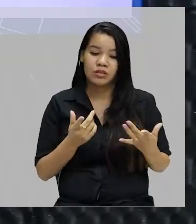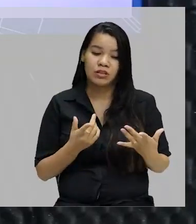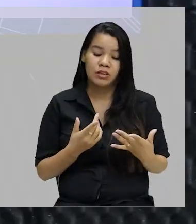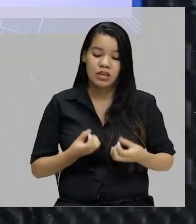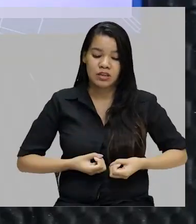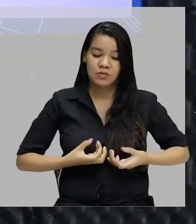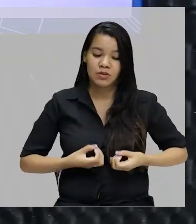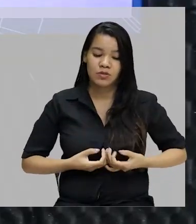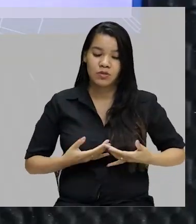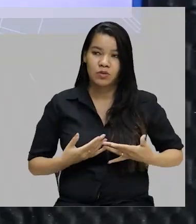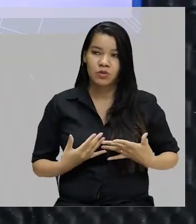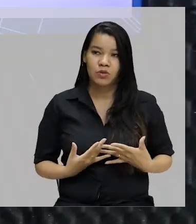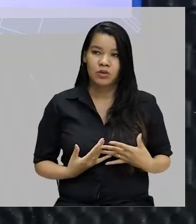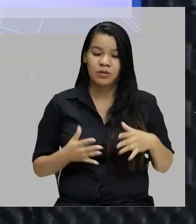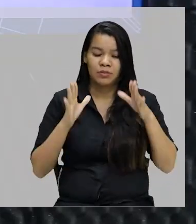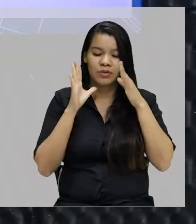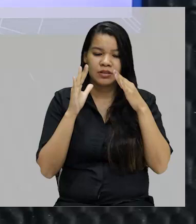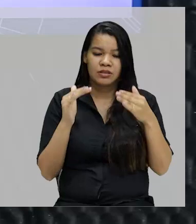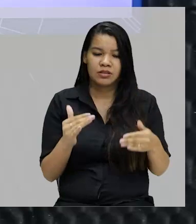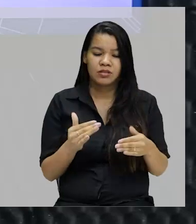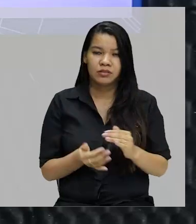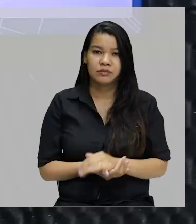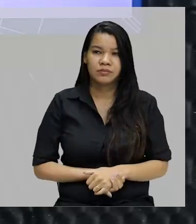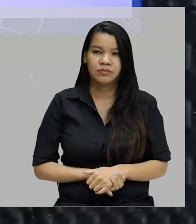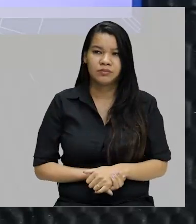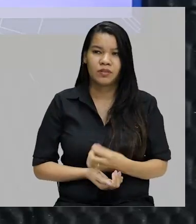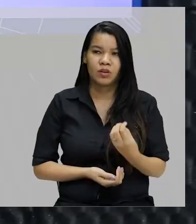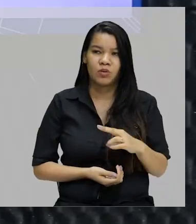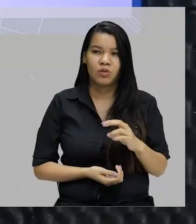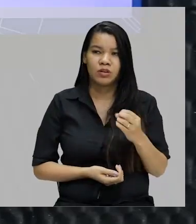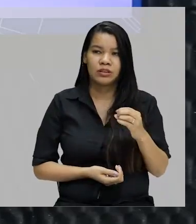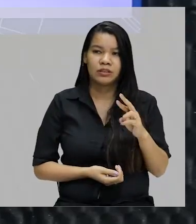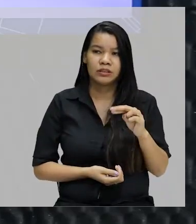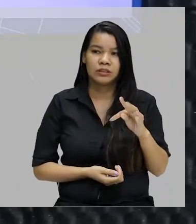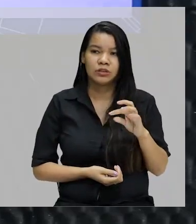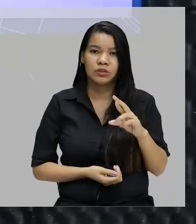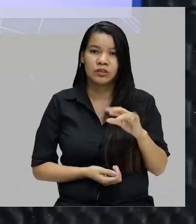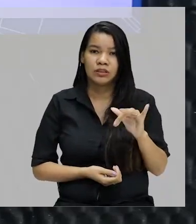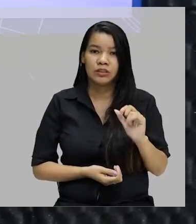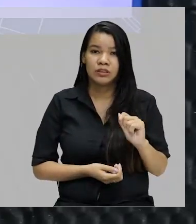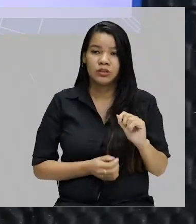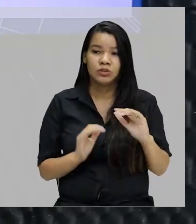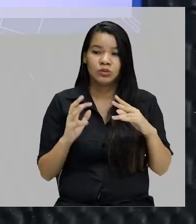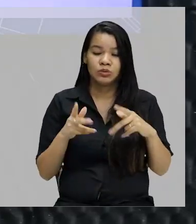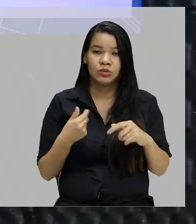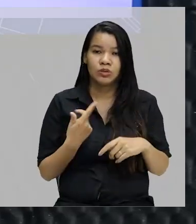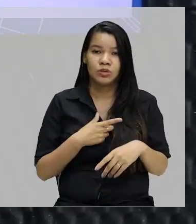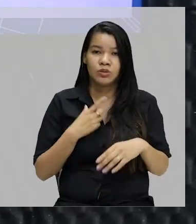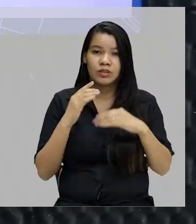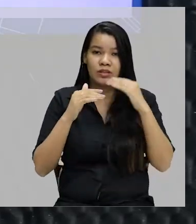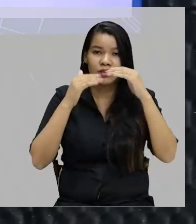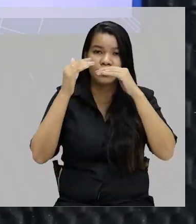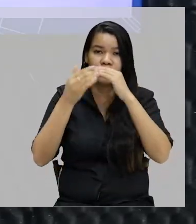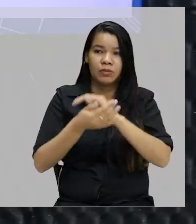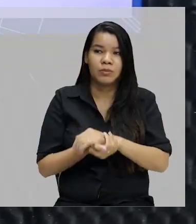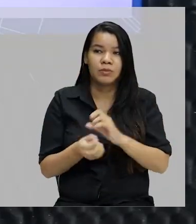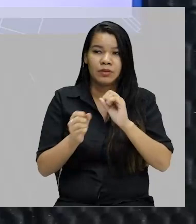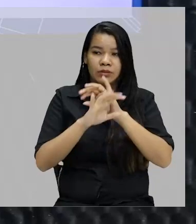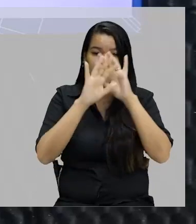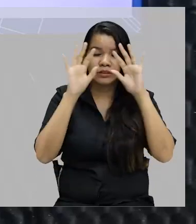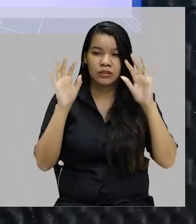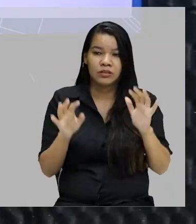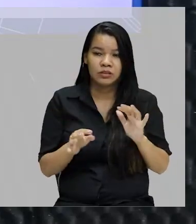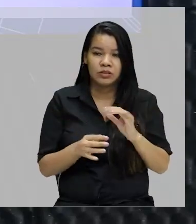da fala, a precisão, a oratória, a boa oratória, aquilo que nós vamos desenvolvendo,